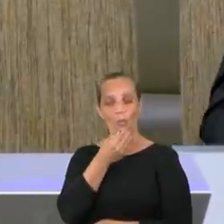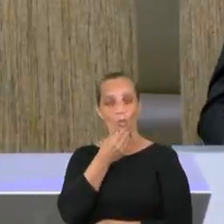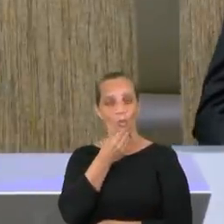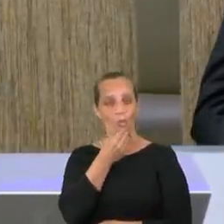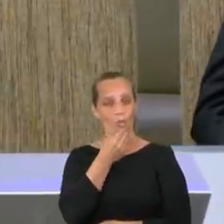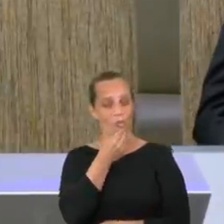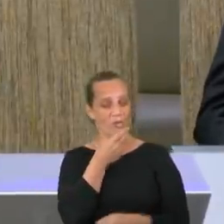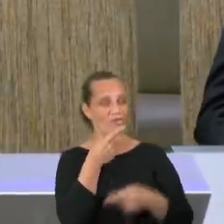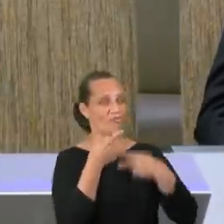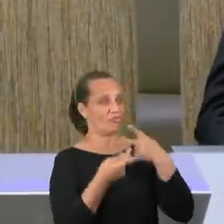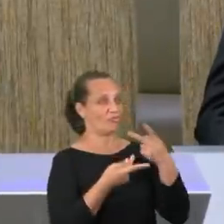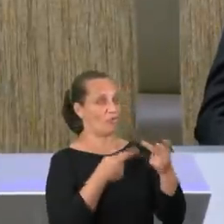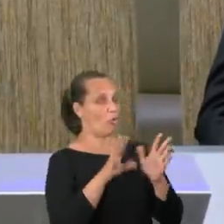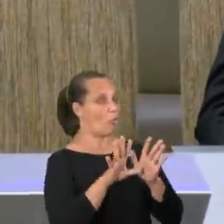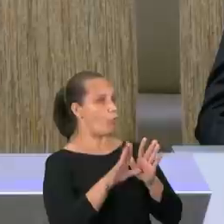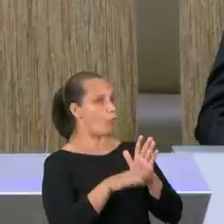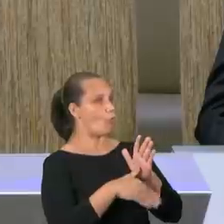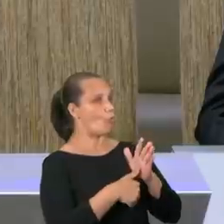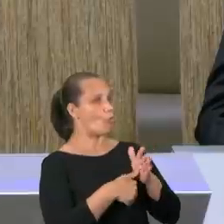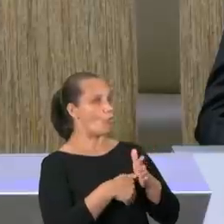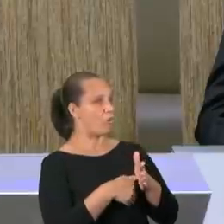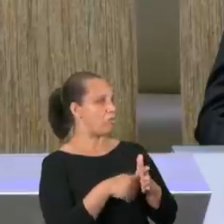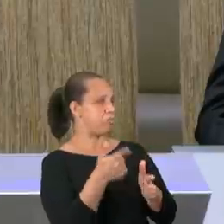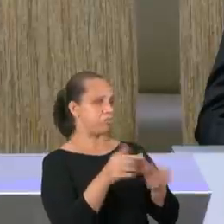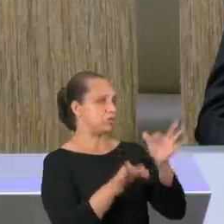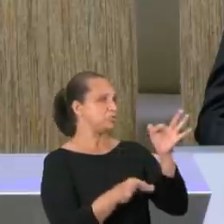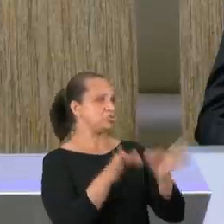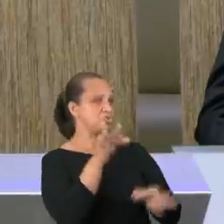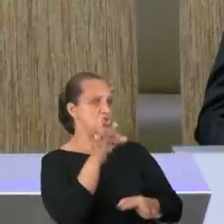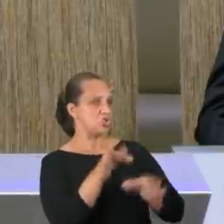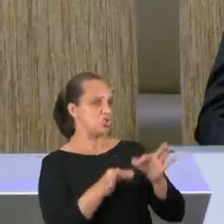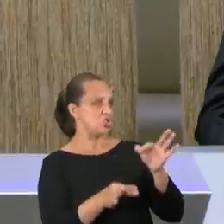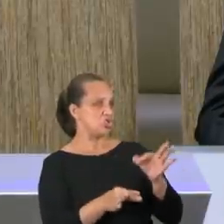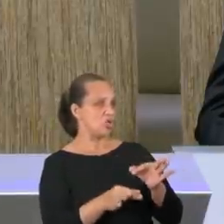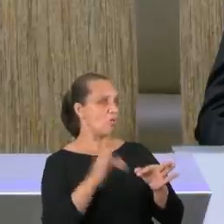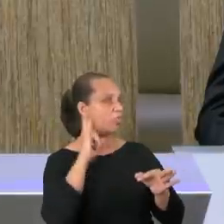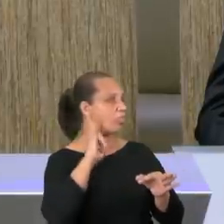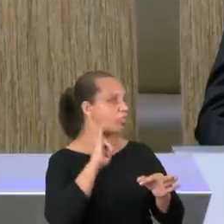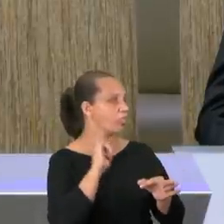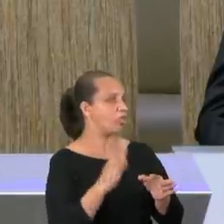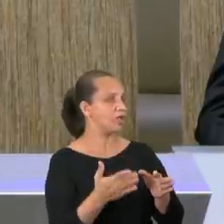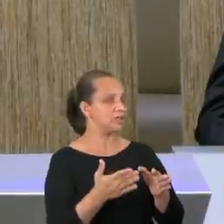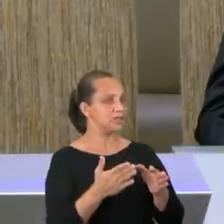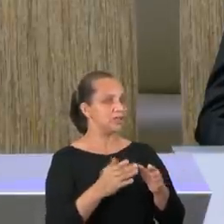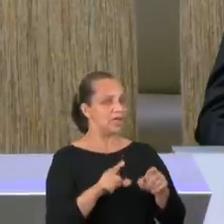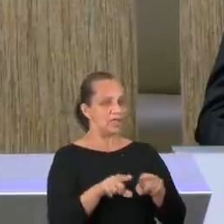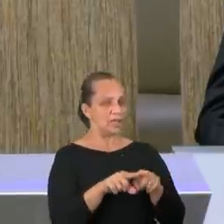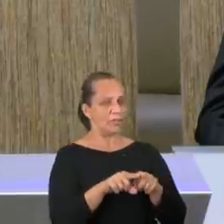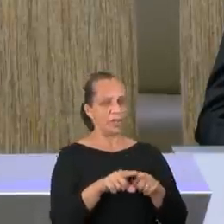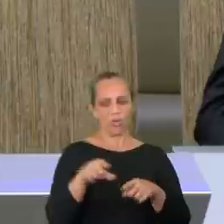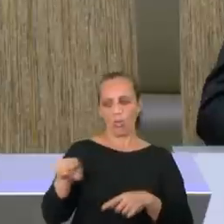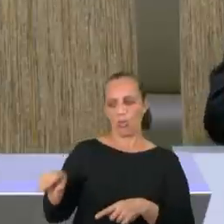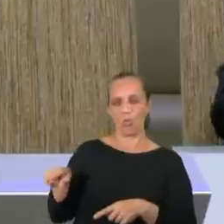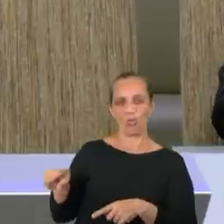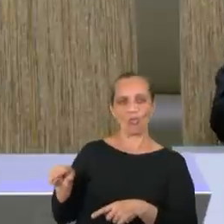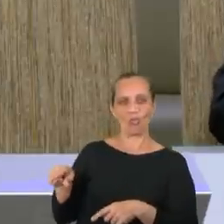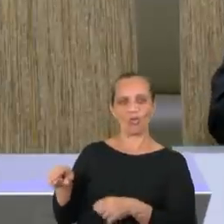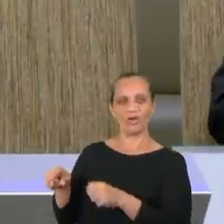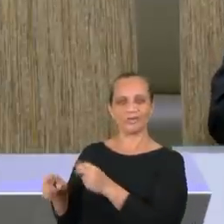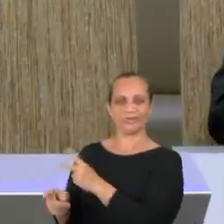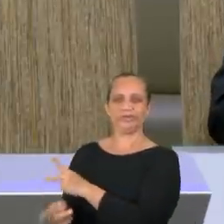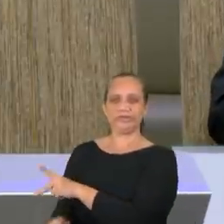roubadores, injustos e adúlteros, nem ainda como este